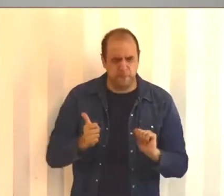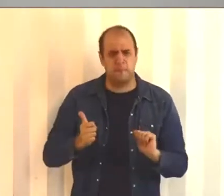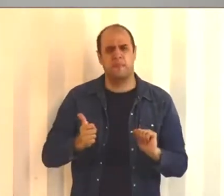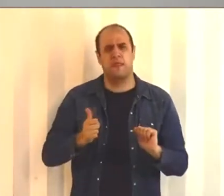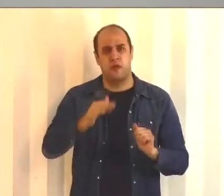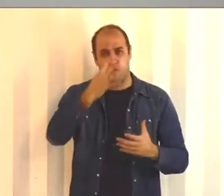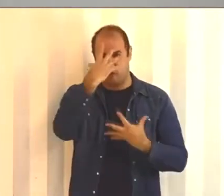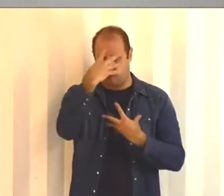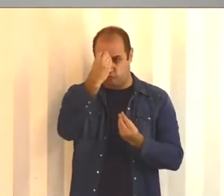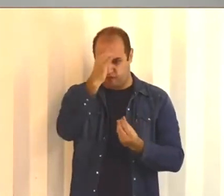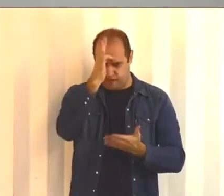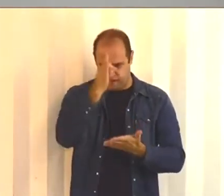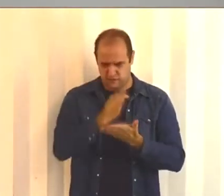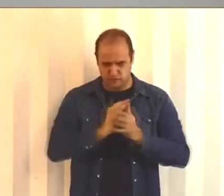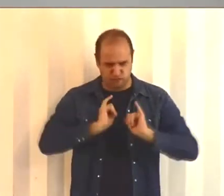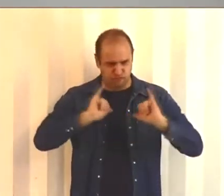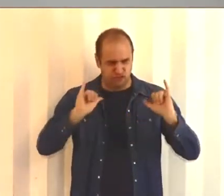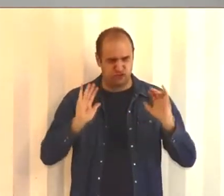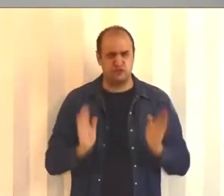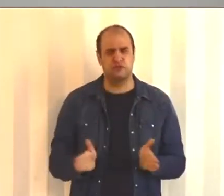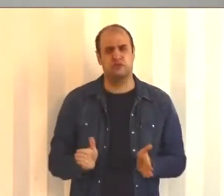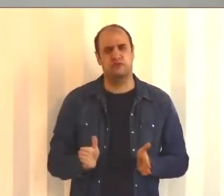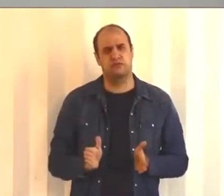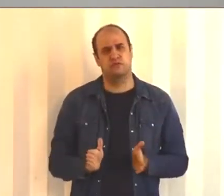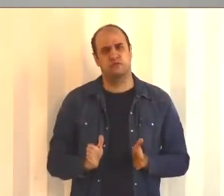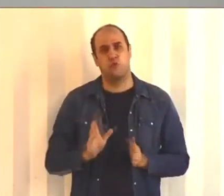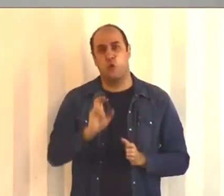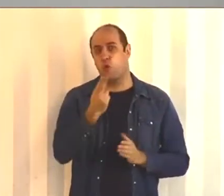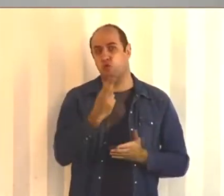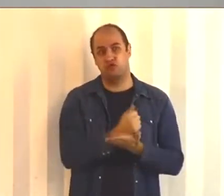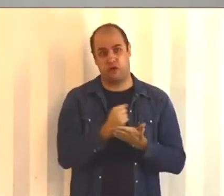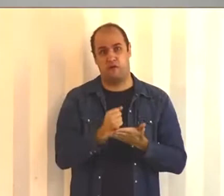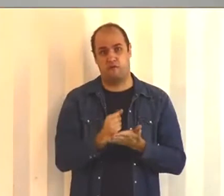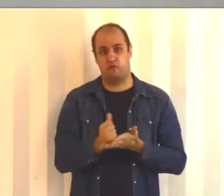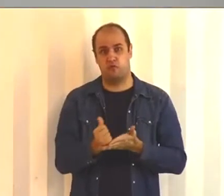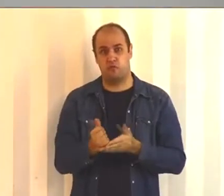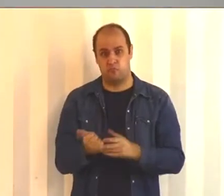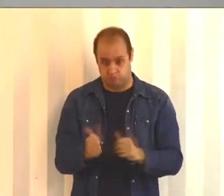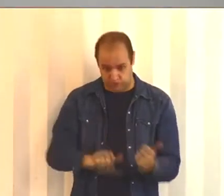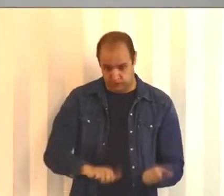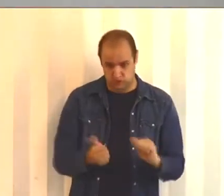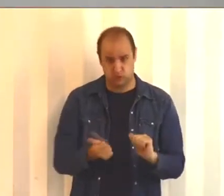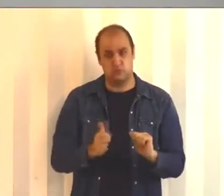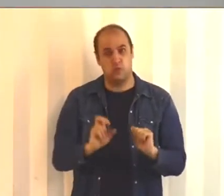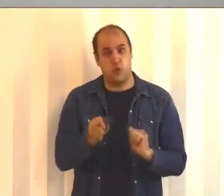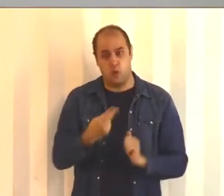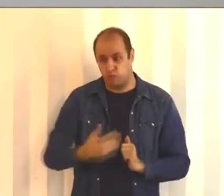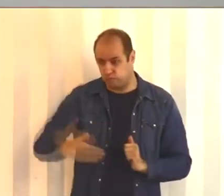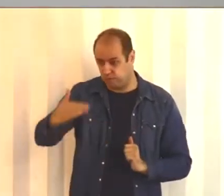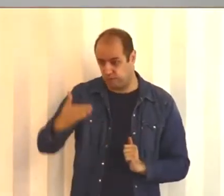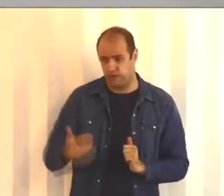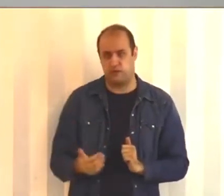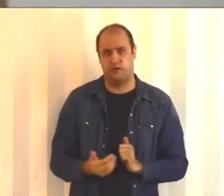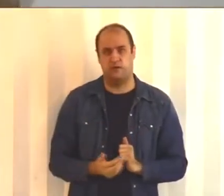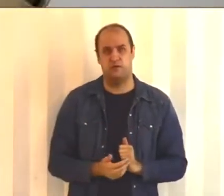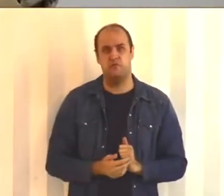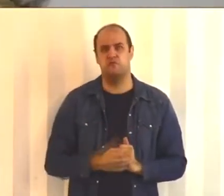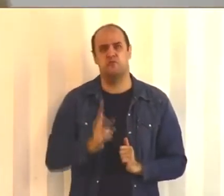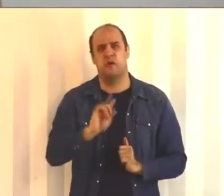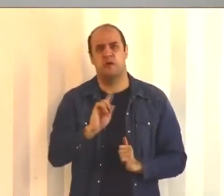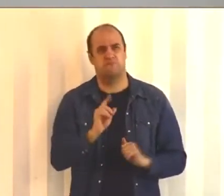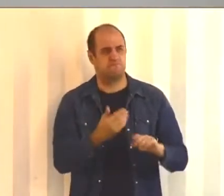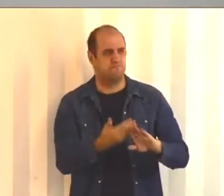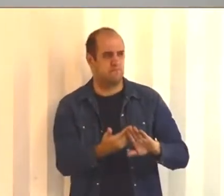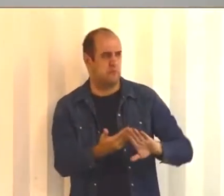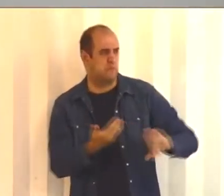fé, e agora, ou vocês já fizeram isso com os seus filhos, ou farão. E isso não é um fato à